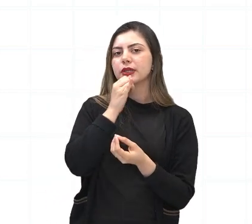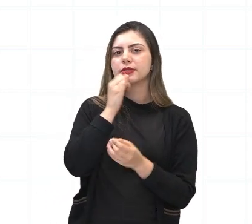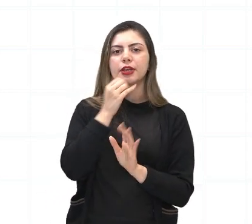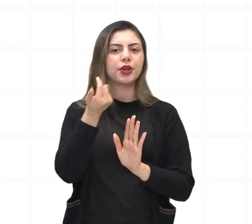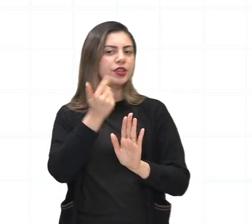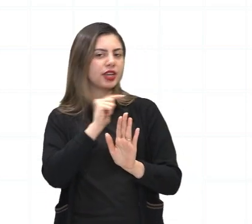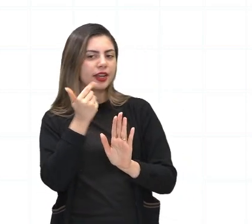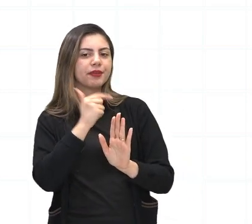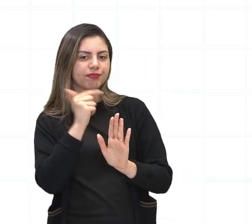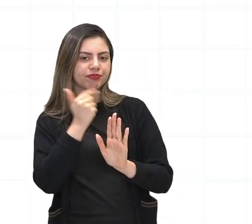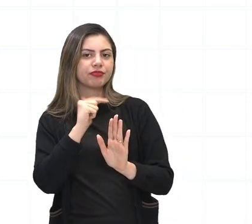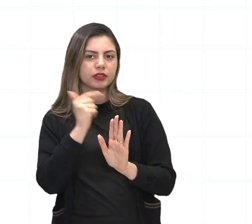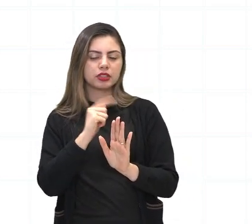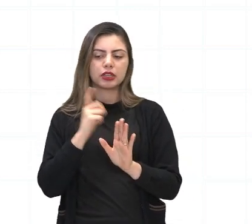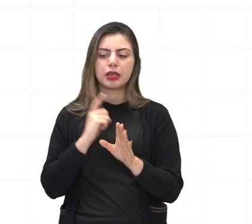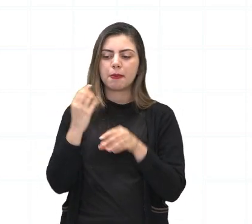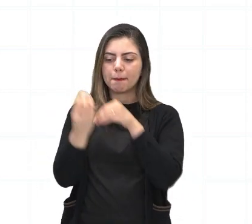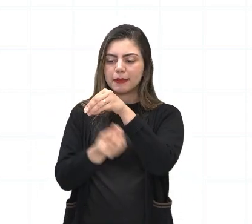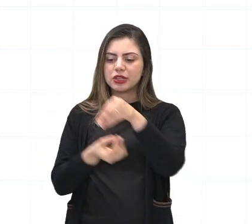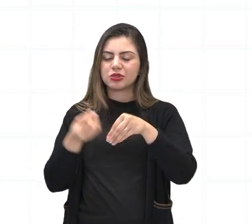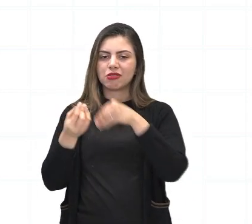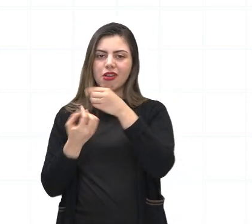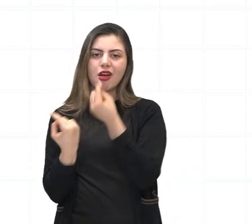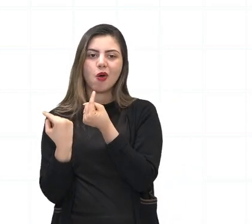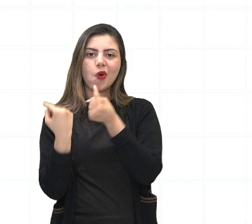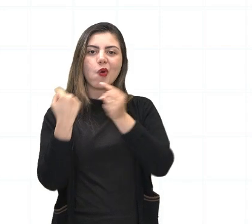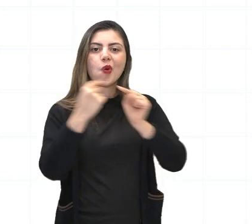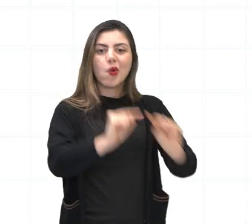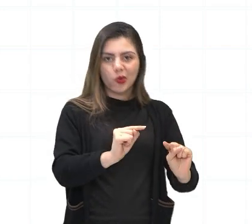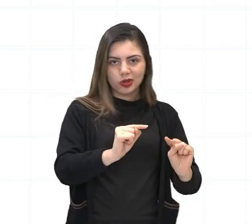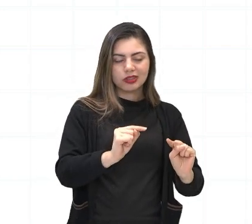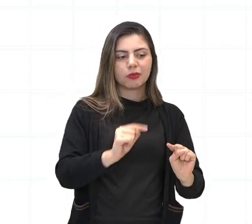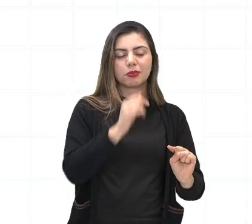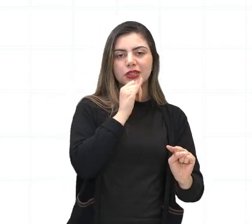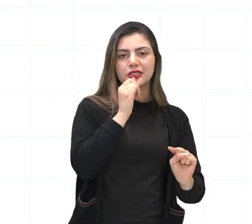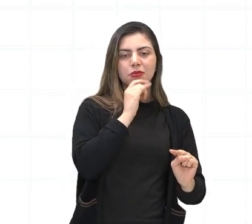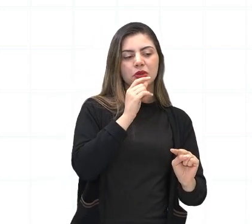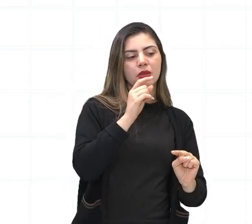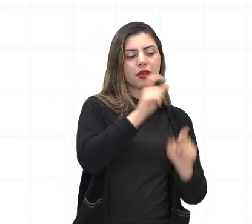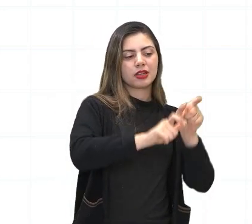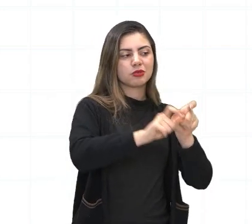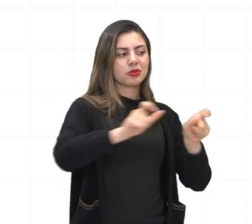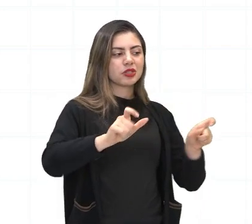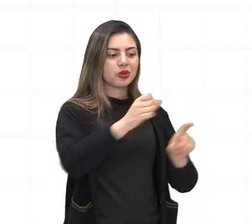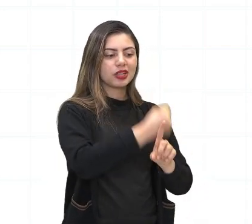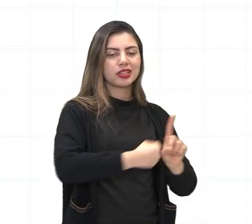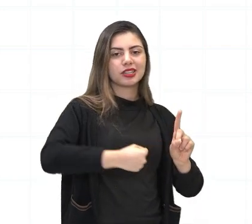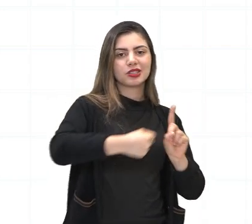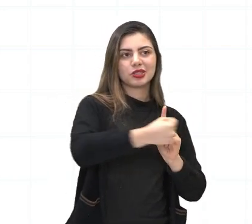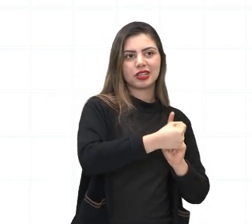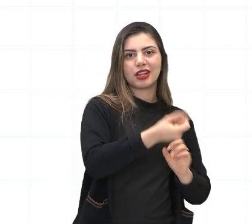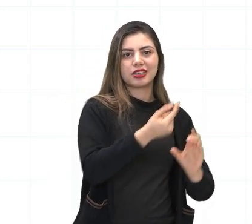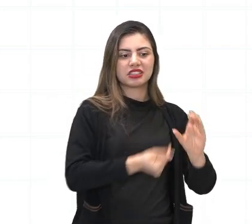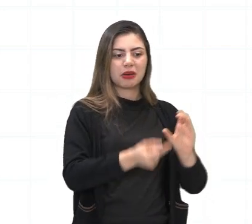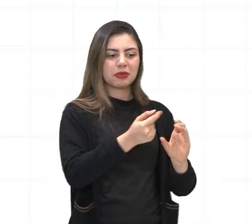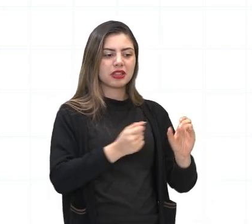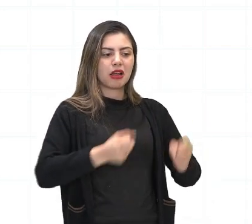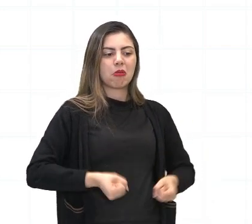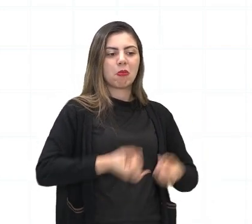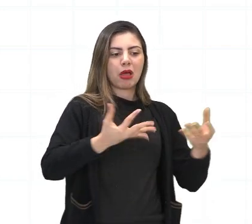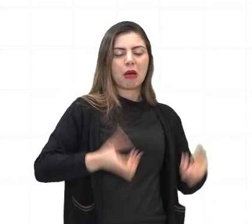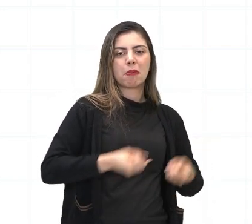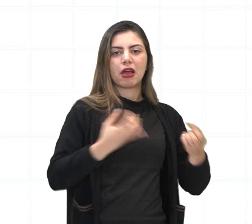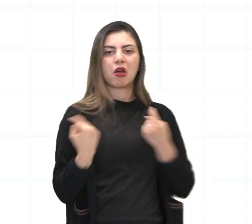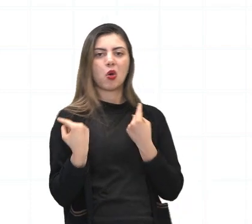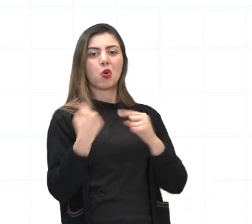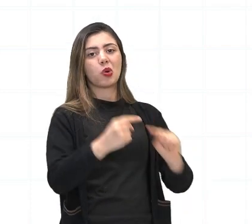para fazer uma crítica ao excesso de consumo da sociedade capitalista isso porque